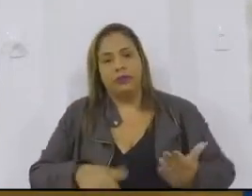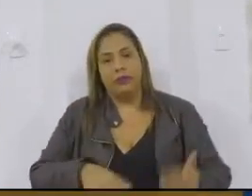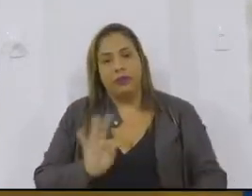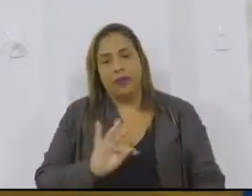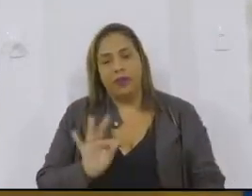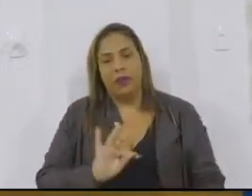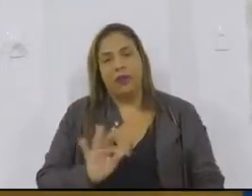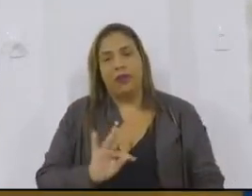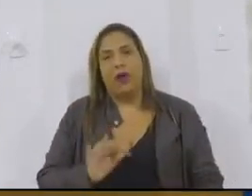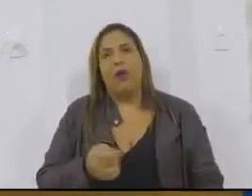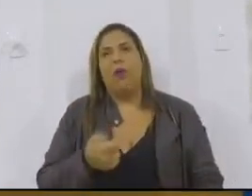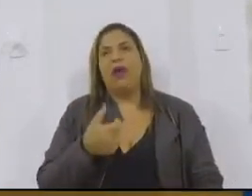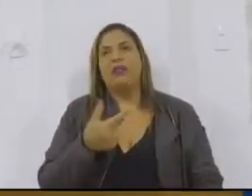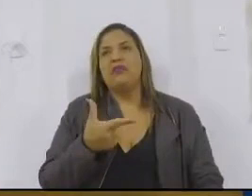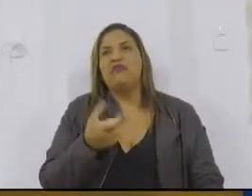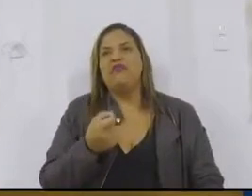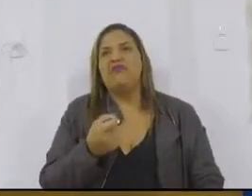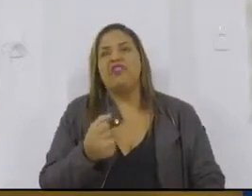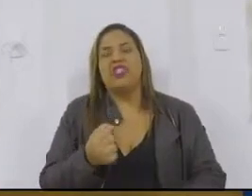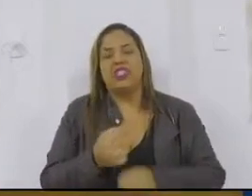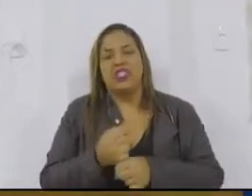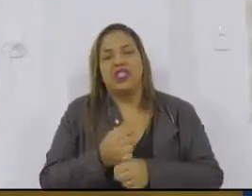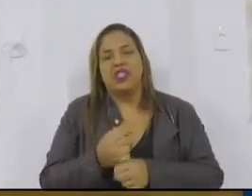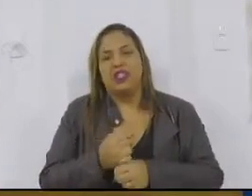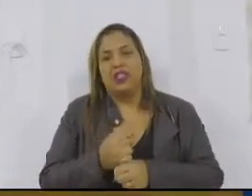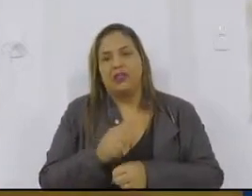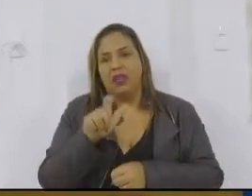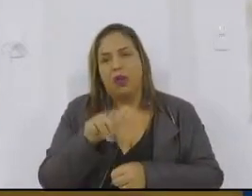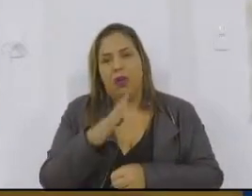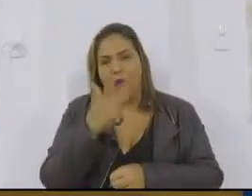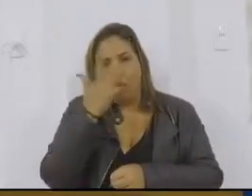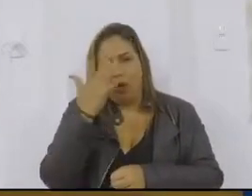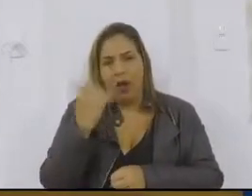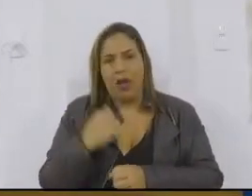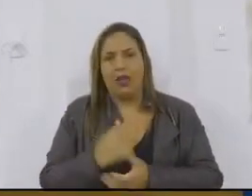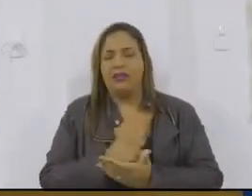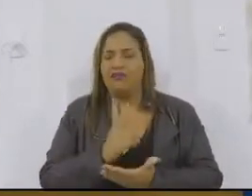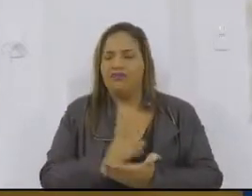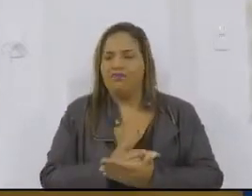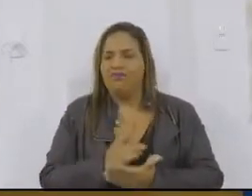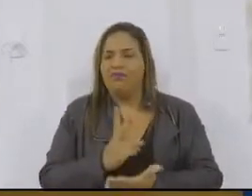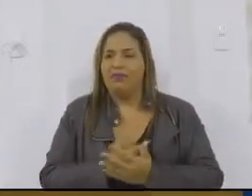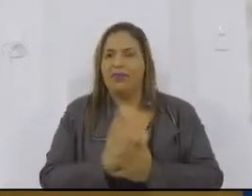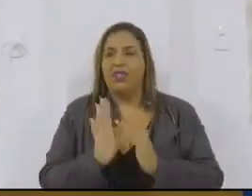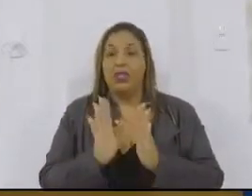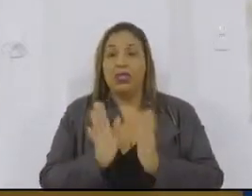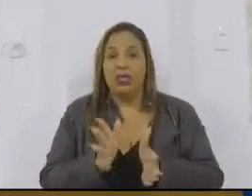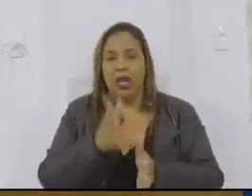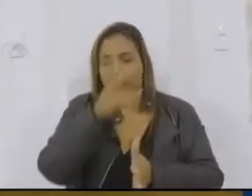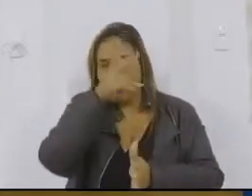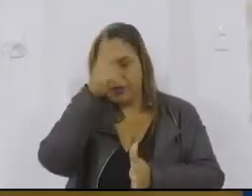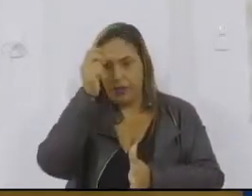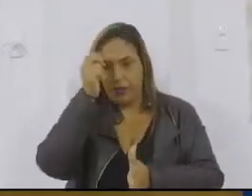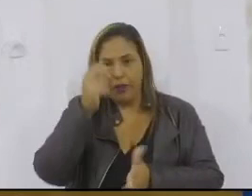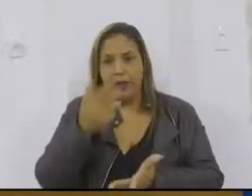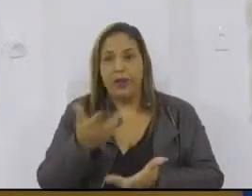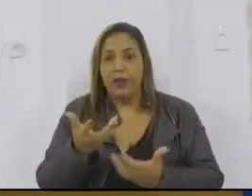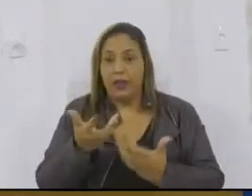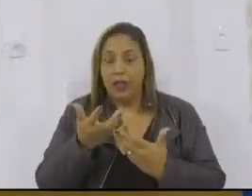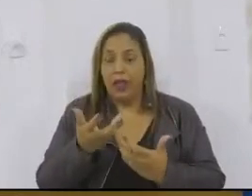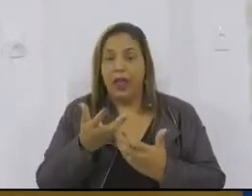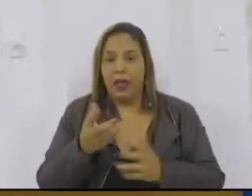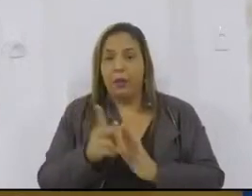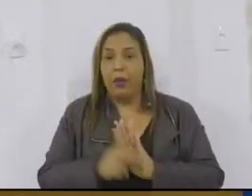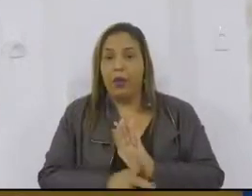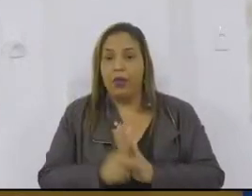cidade já há quase 20 anos, é alguém que conhece muito o nosso município, e ele pleiteia, inclusive, num